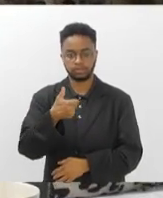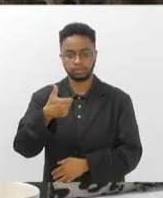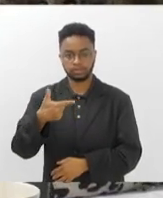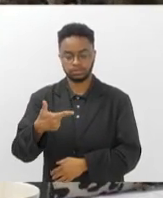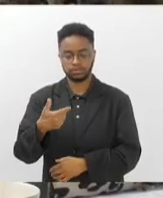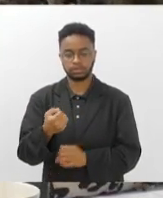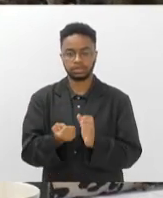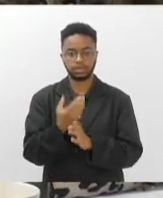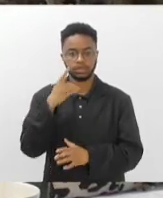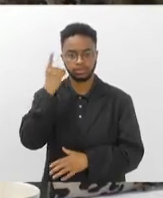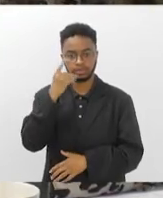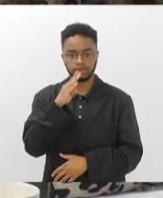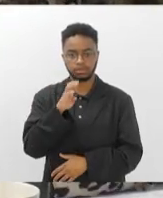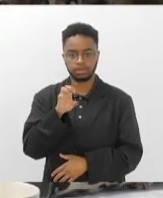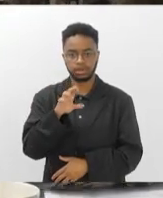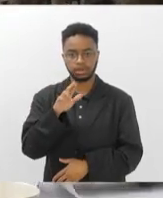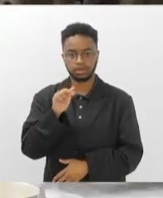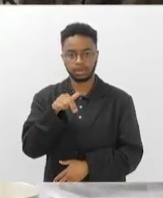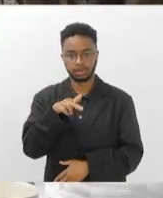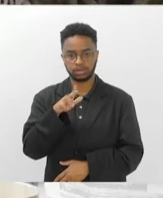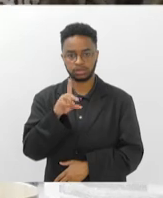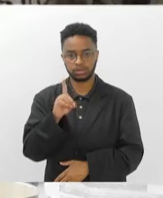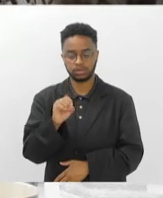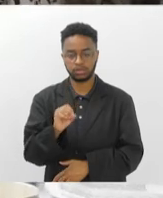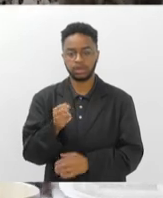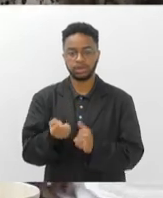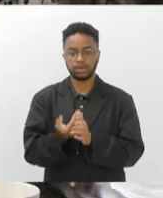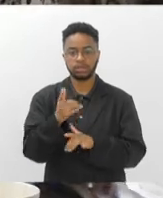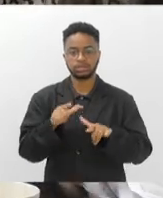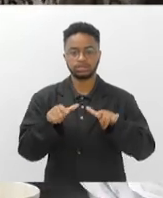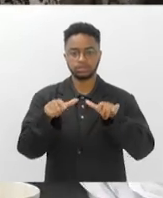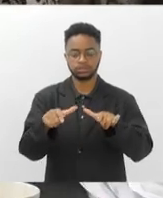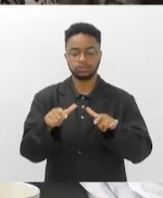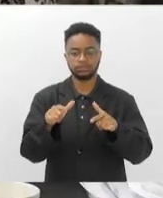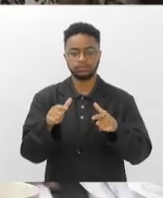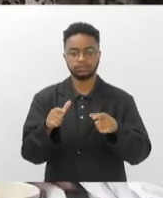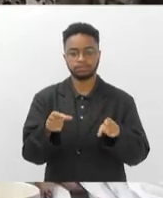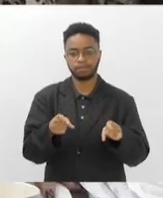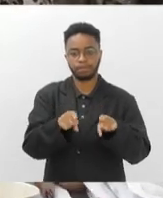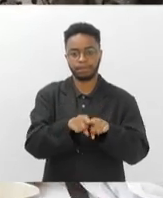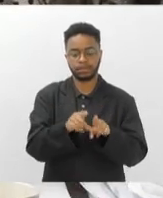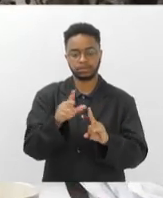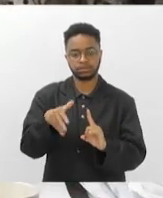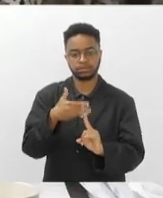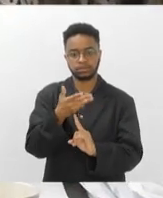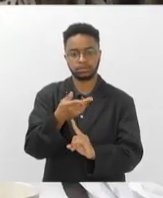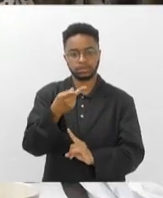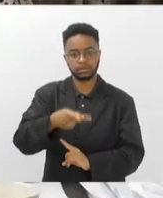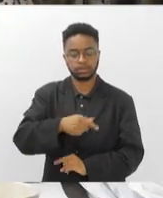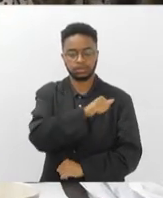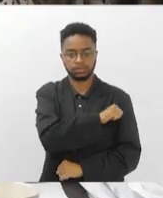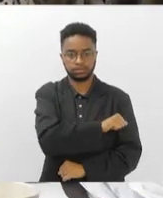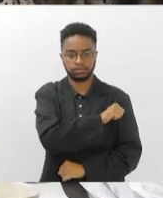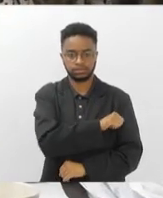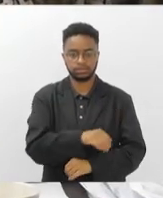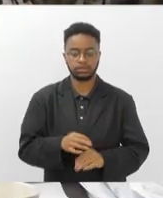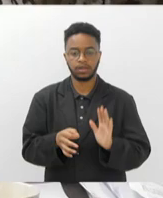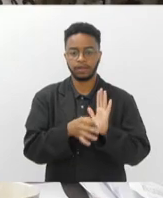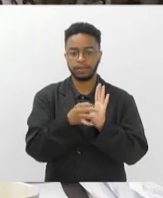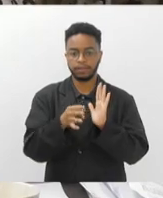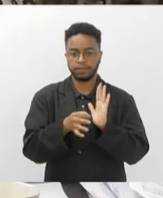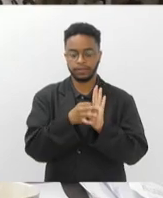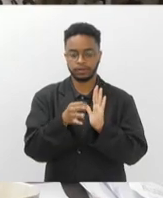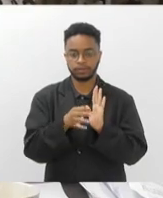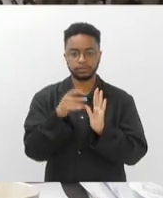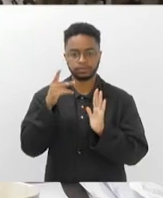do deputado Bernardo Rossi, que cria o certificado parceiro ambiental no âmbito do Estado do Rio de Janeiro. O parecer, deputado